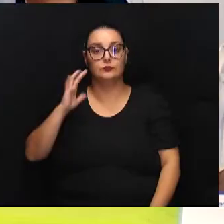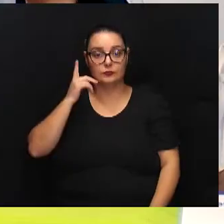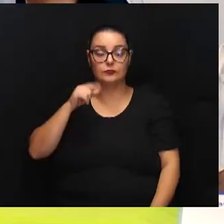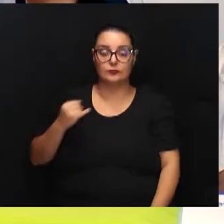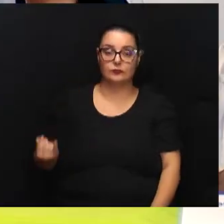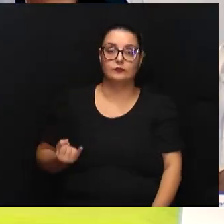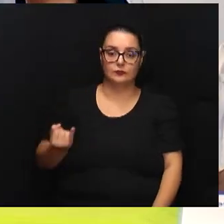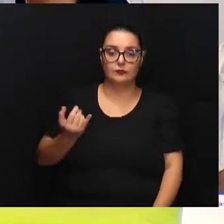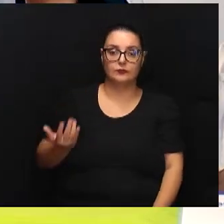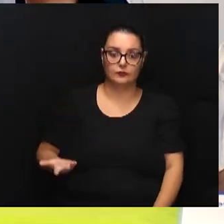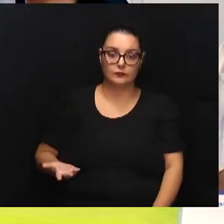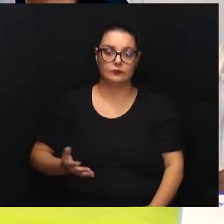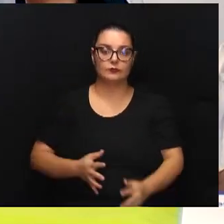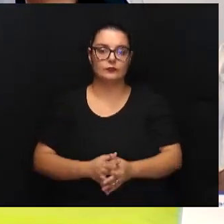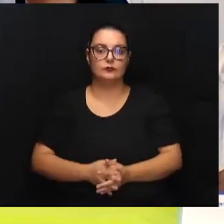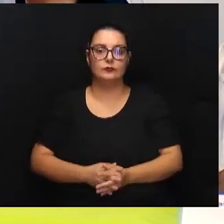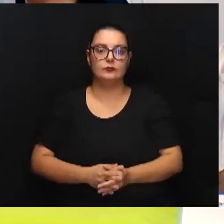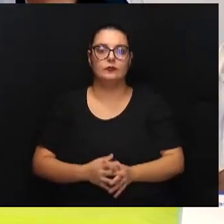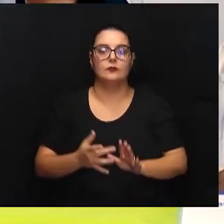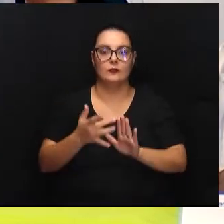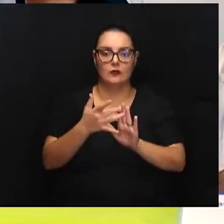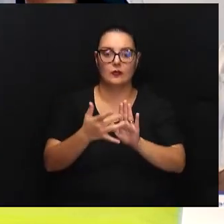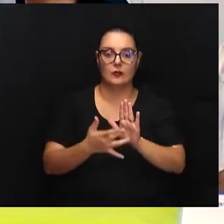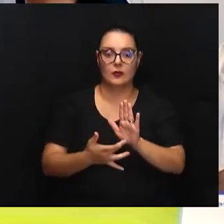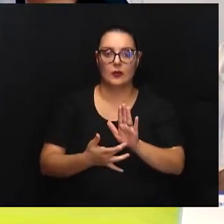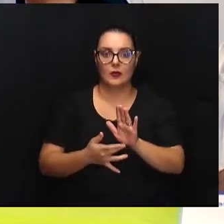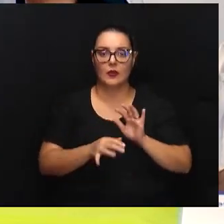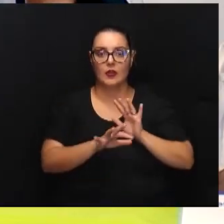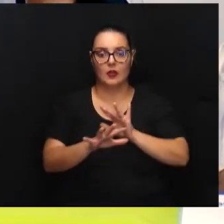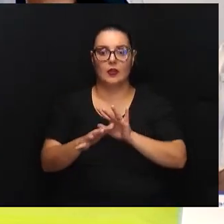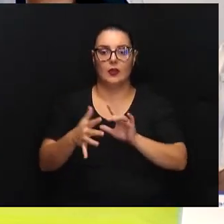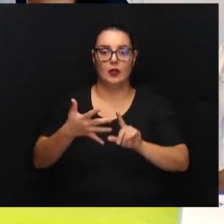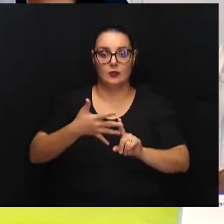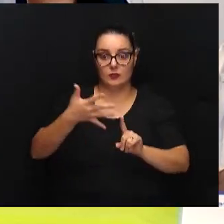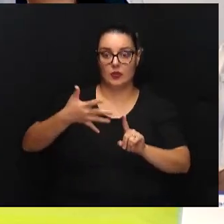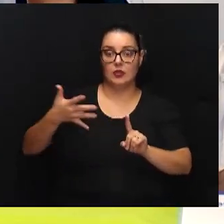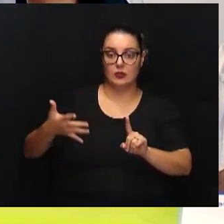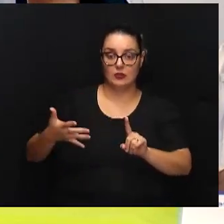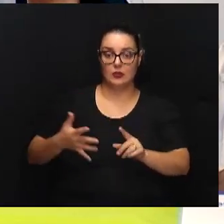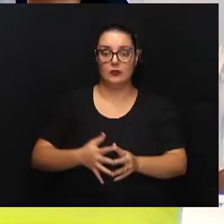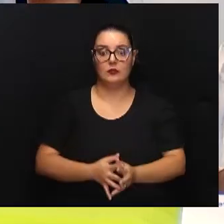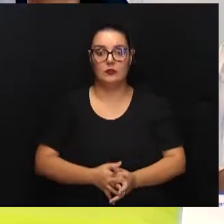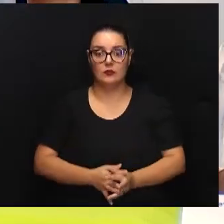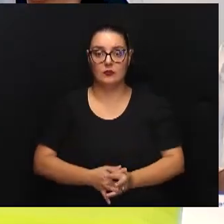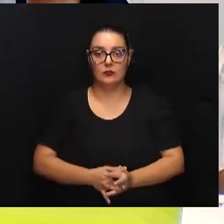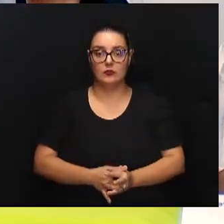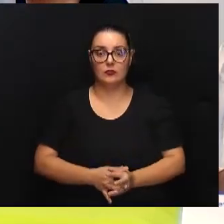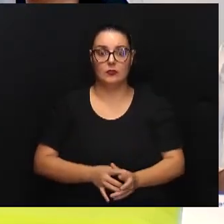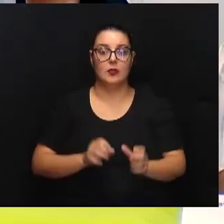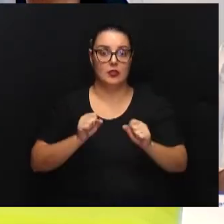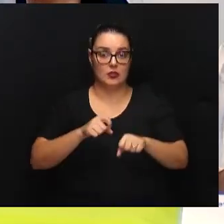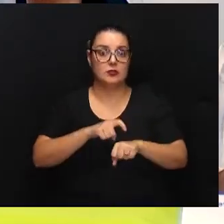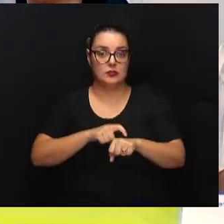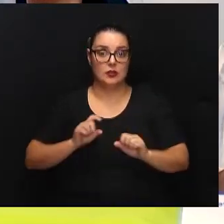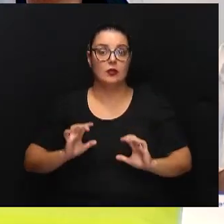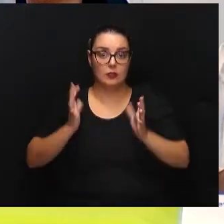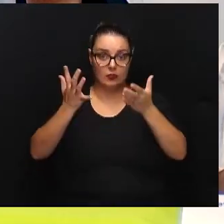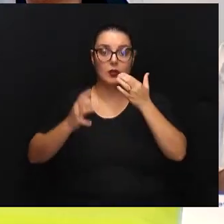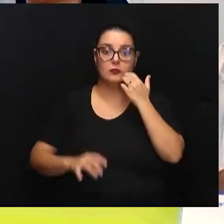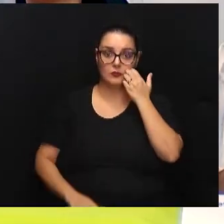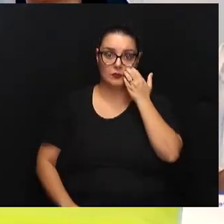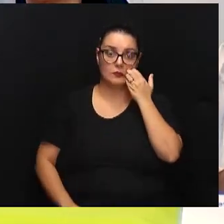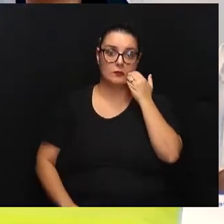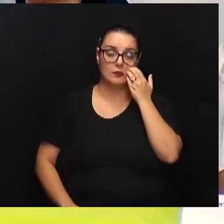que as paradas LGBTs, elas são sim um momento de festa, porque é importante a gente se colocar na rua